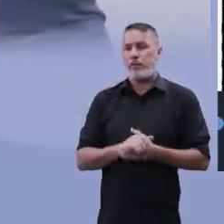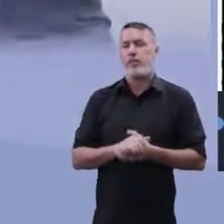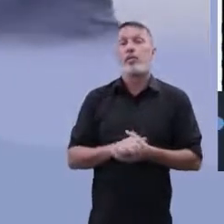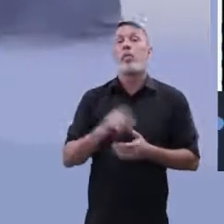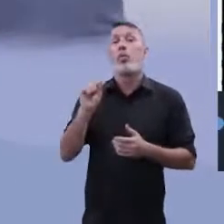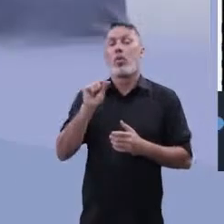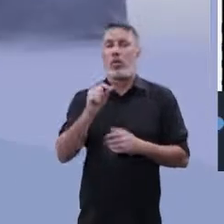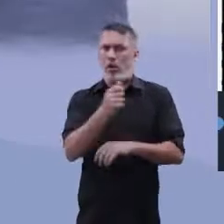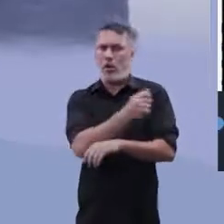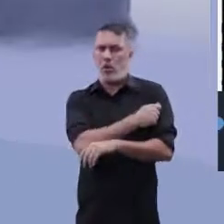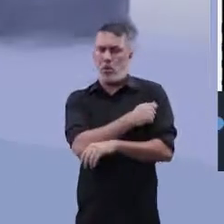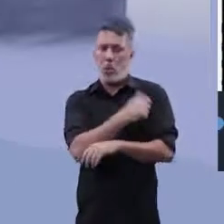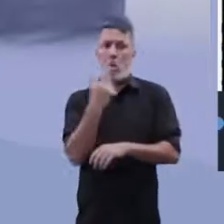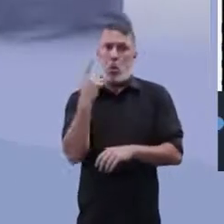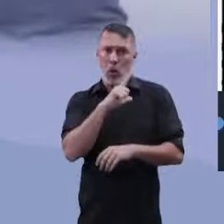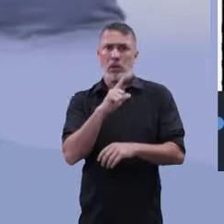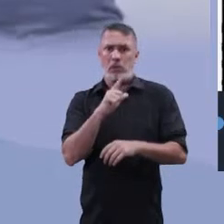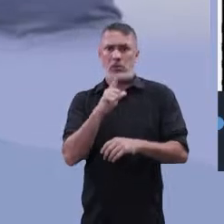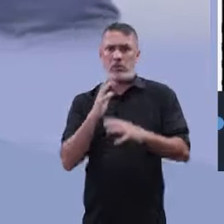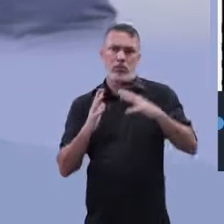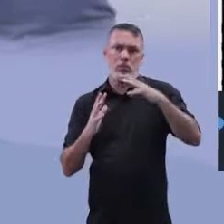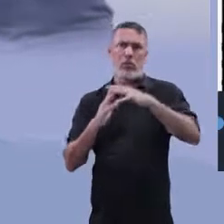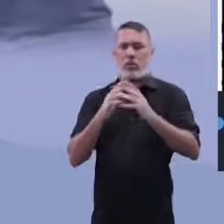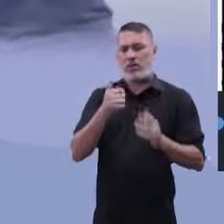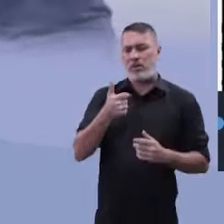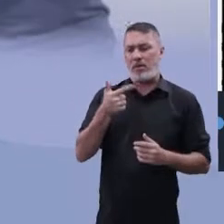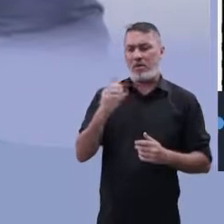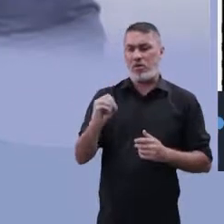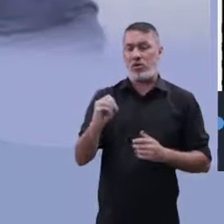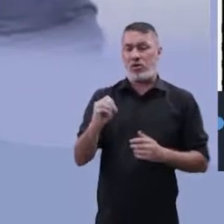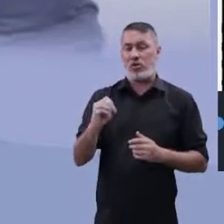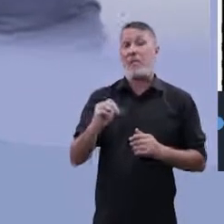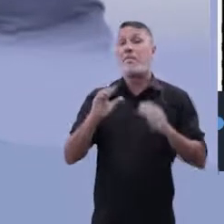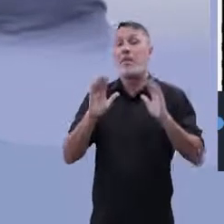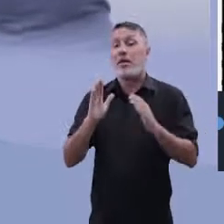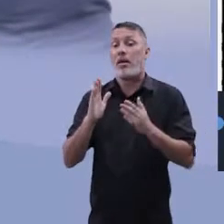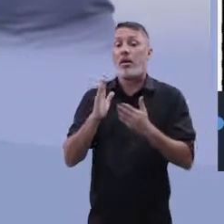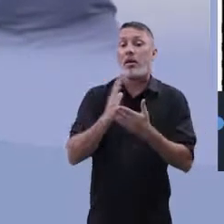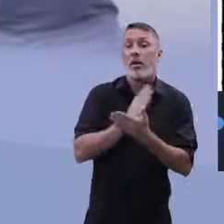ele vai alcançar até mesmo a nota 120. Mas